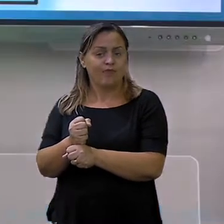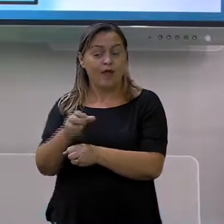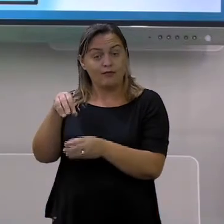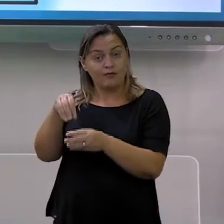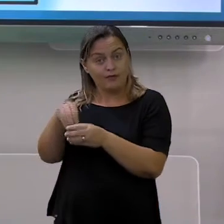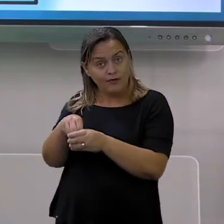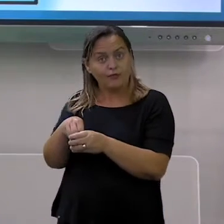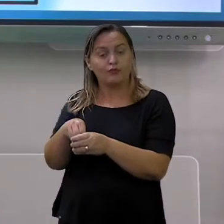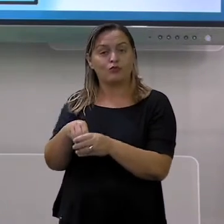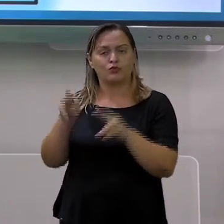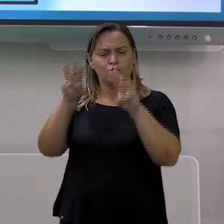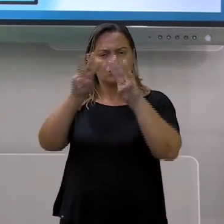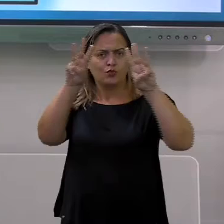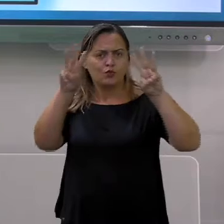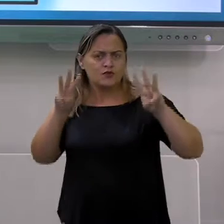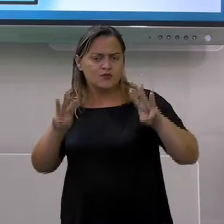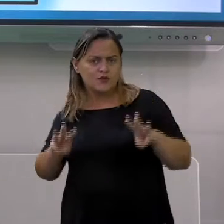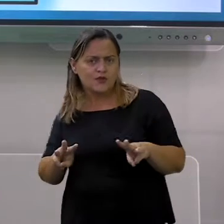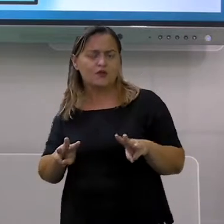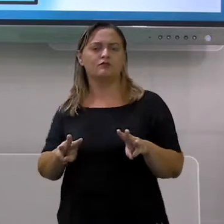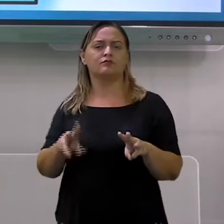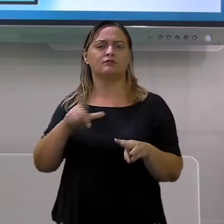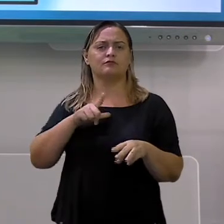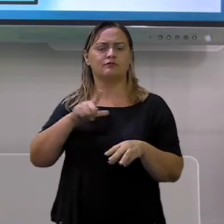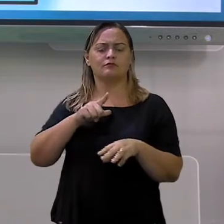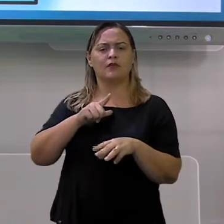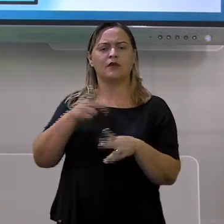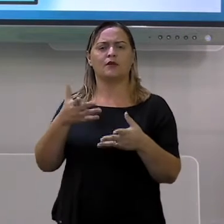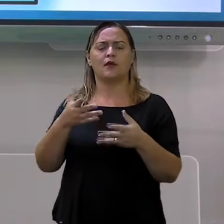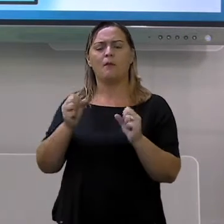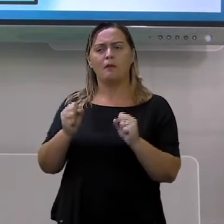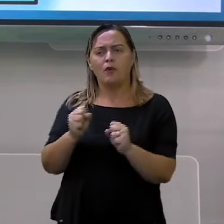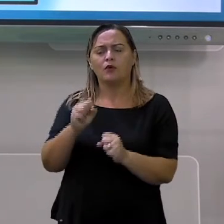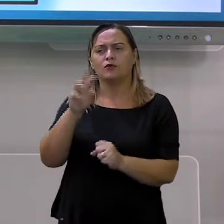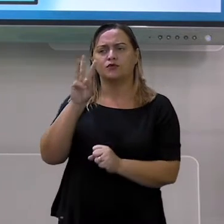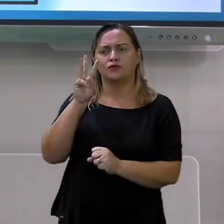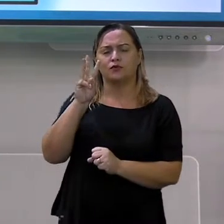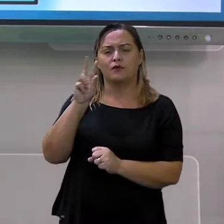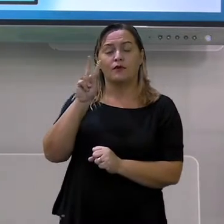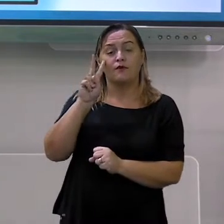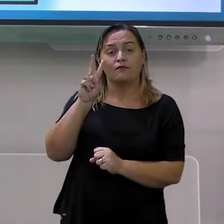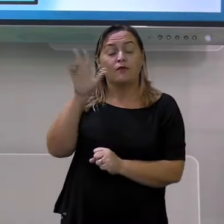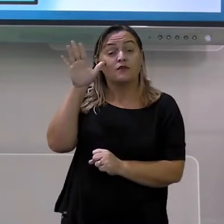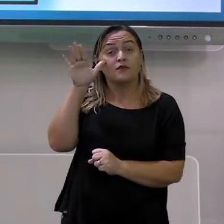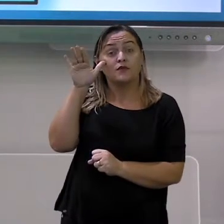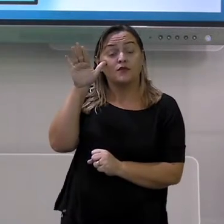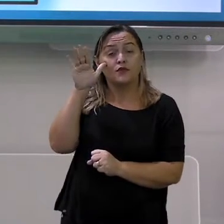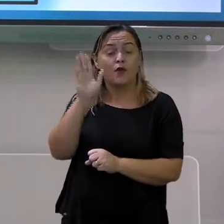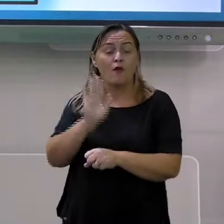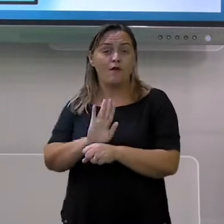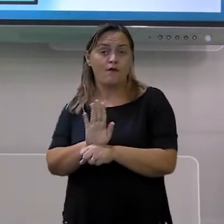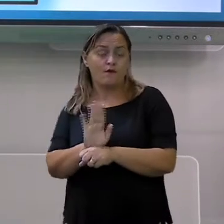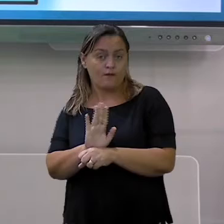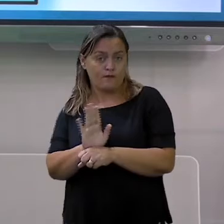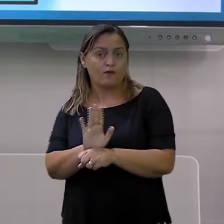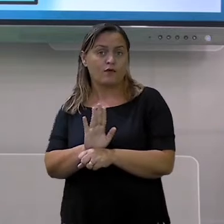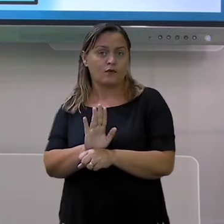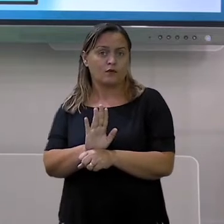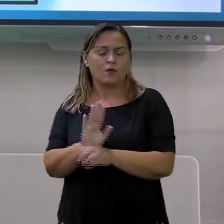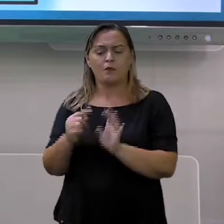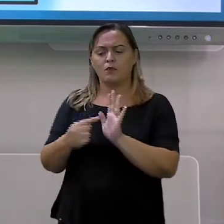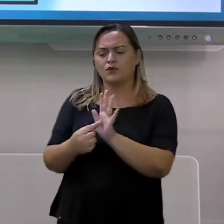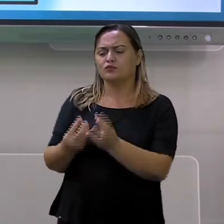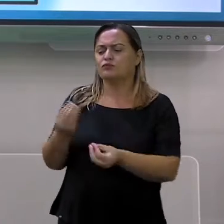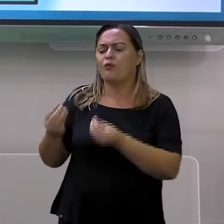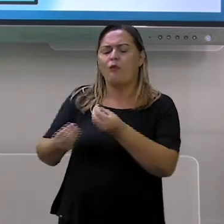filme? Sim, porque criou-se, a partir do momento que as obras foram sendo executadas, também foram